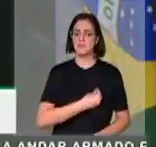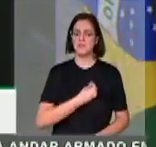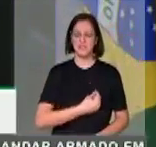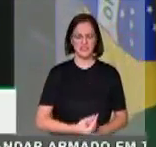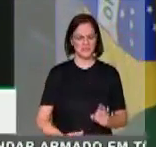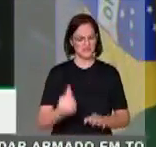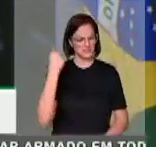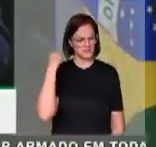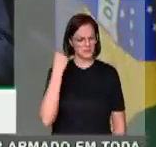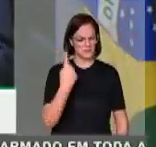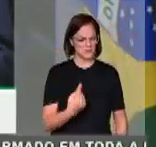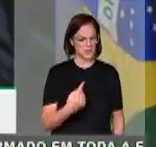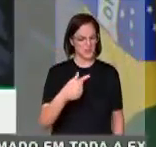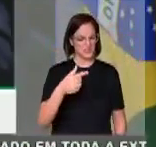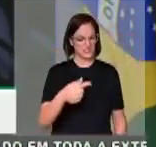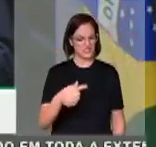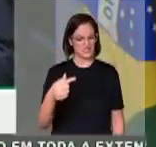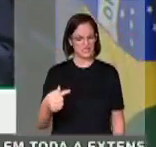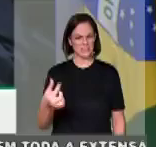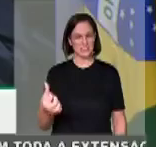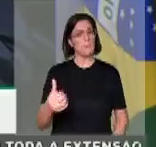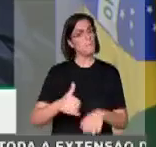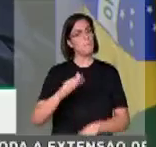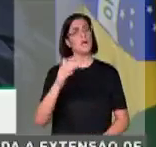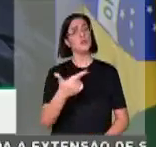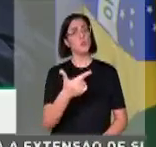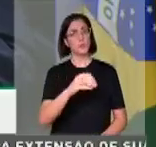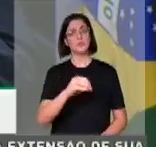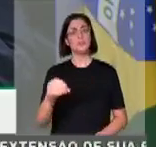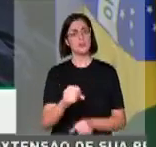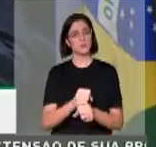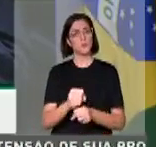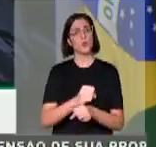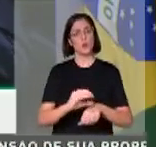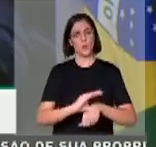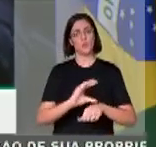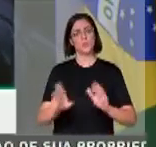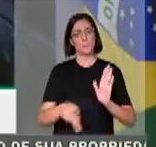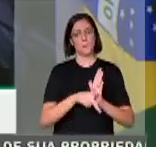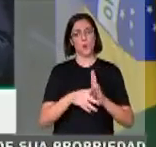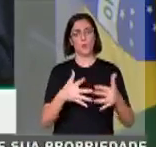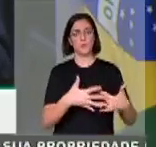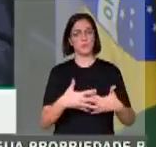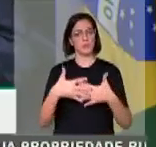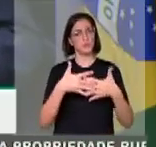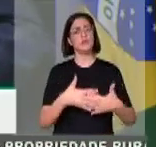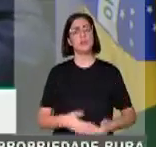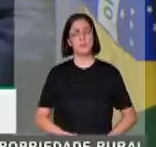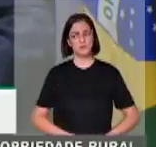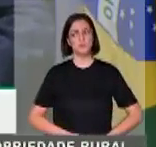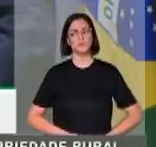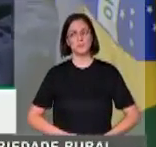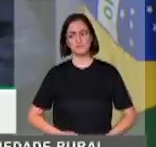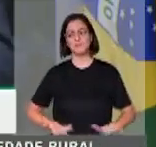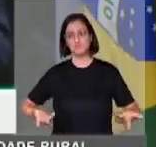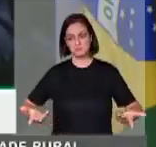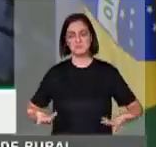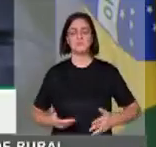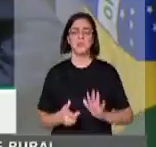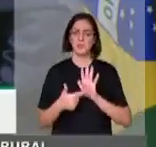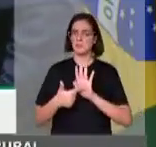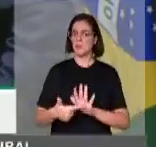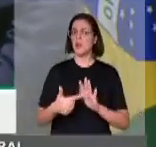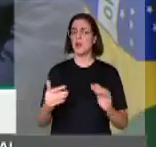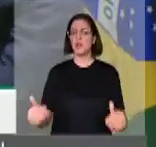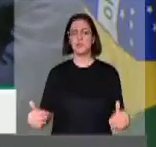desde 1776, há mais de 200 anos, o que mostra exatamente a